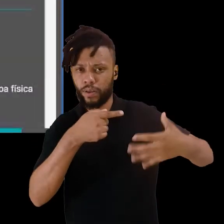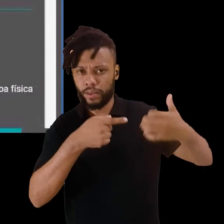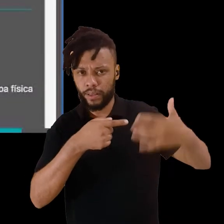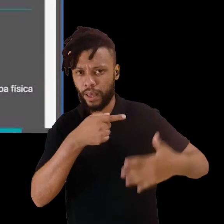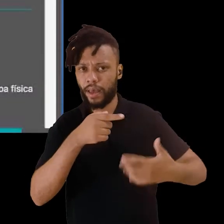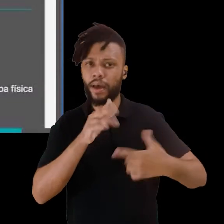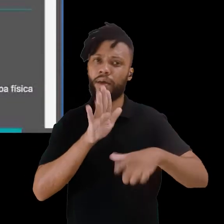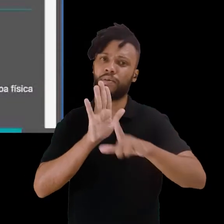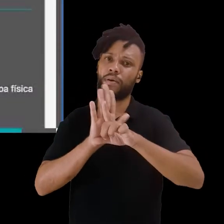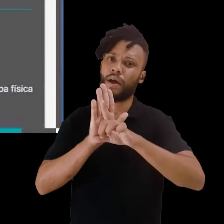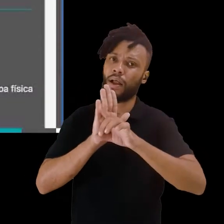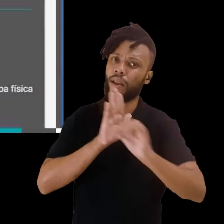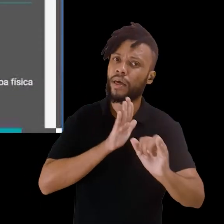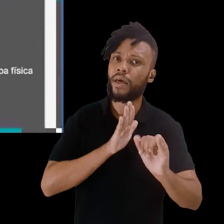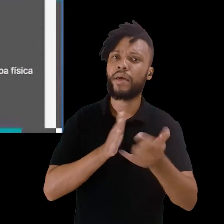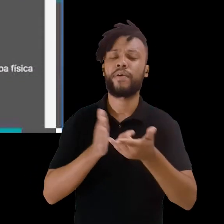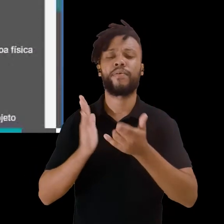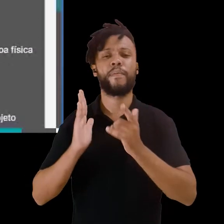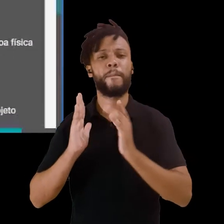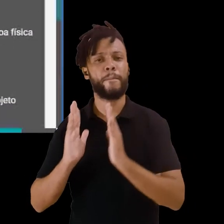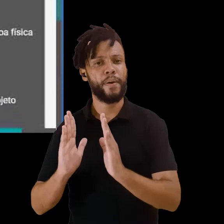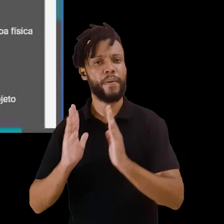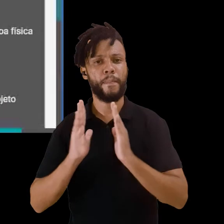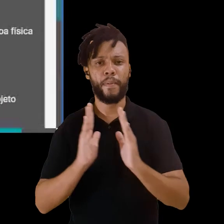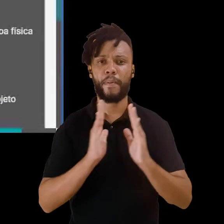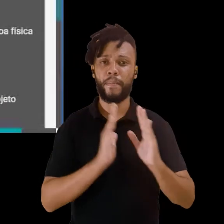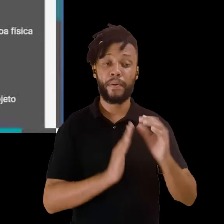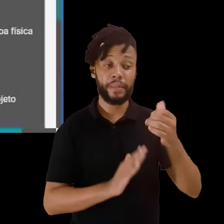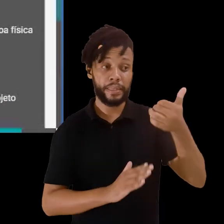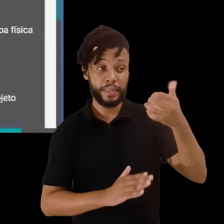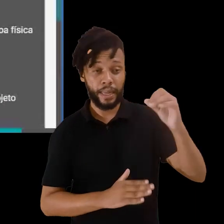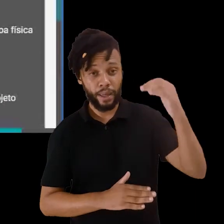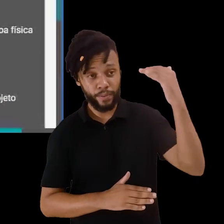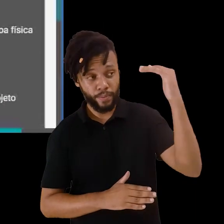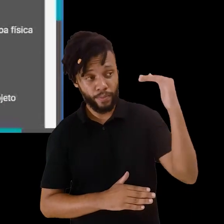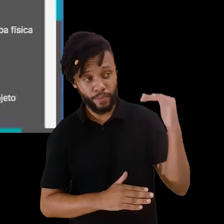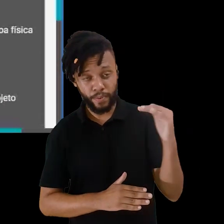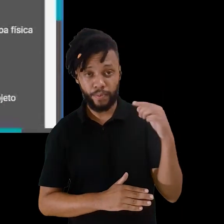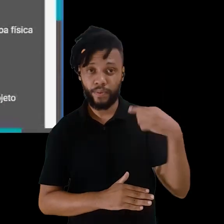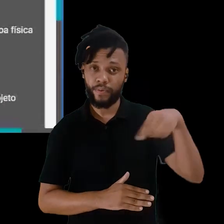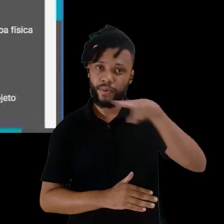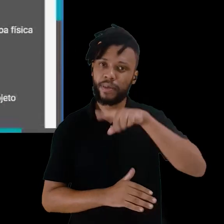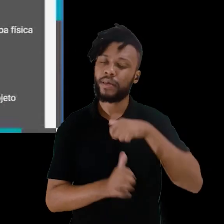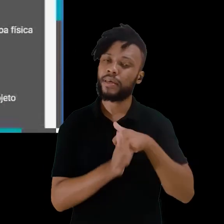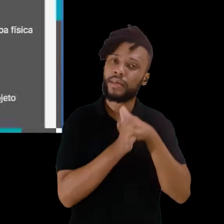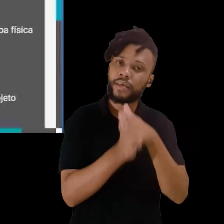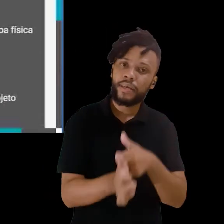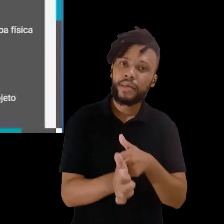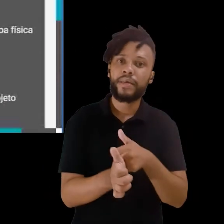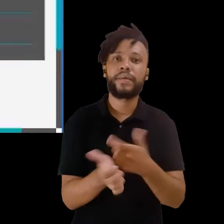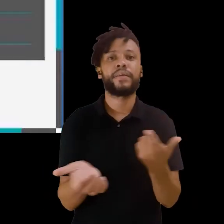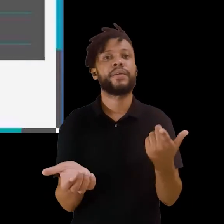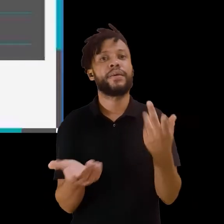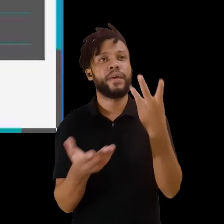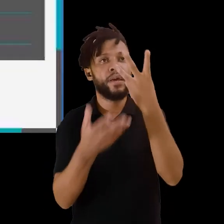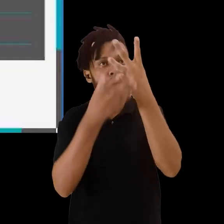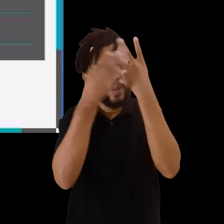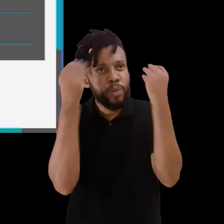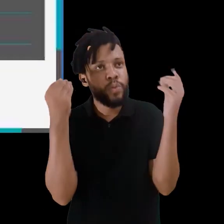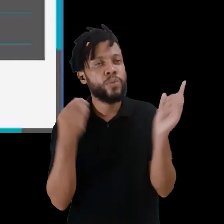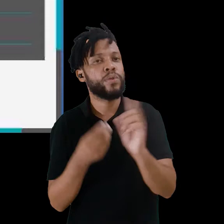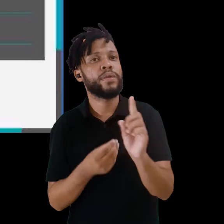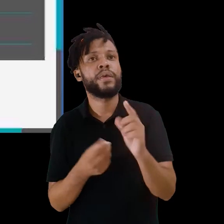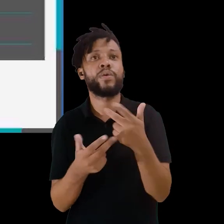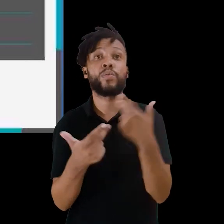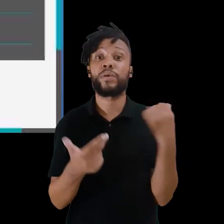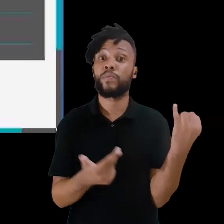passo a passo que eu falei para vocês, olha aqui, com 10 itens para vocês seguirem e não esquecerem das coisas mais importantes.